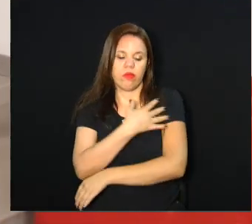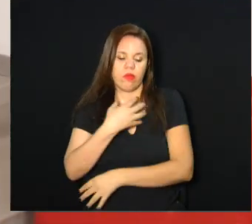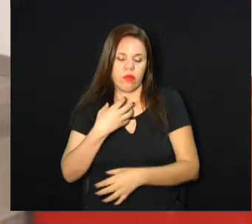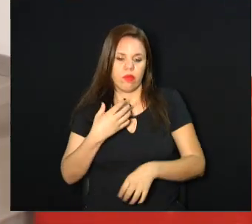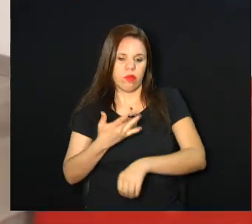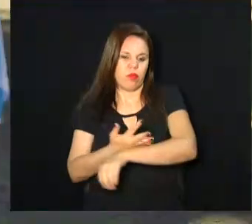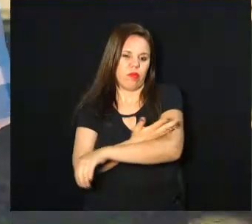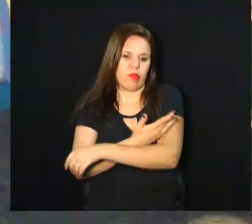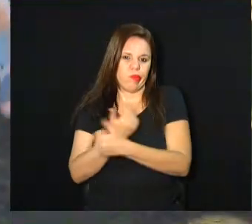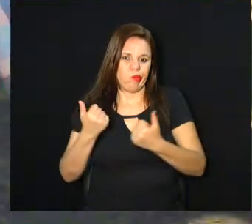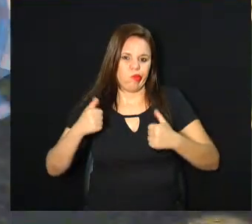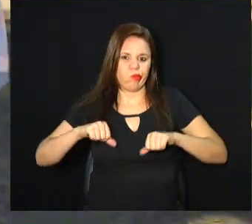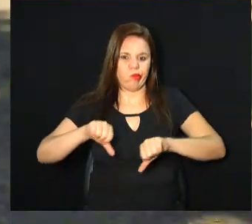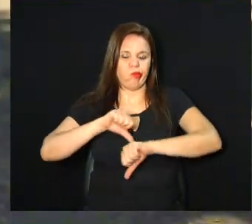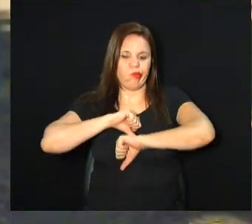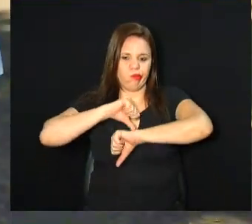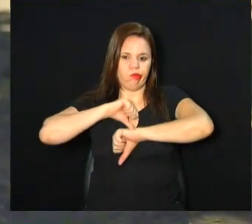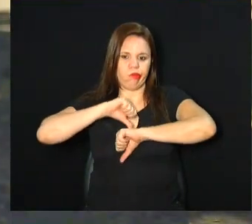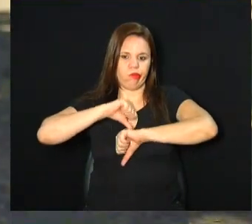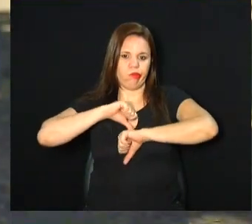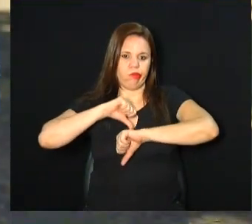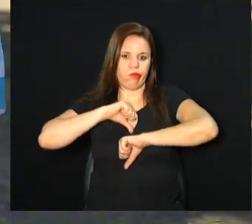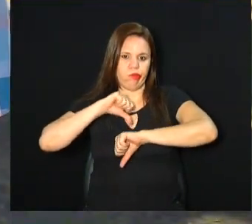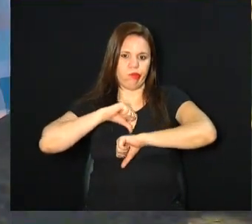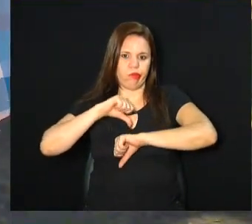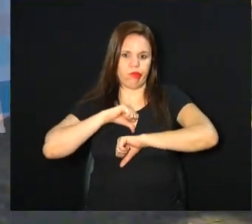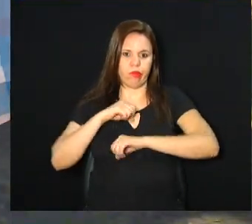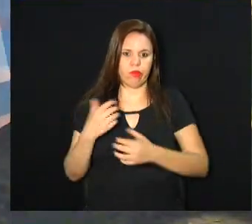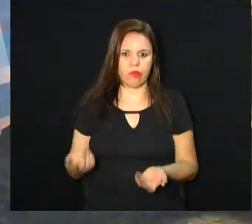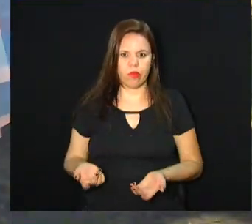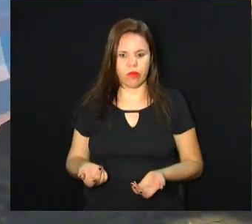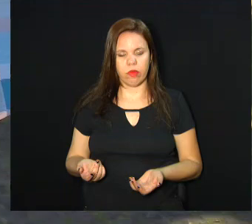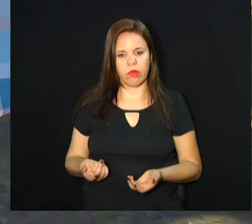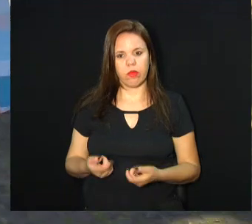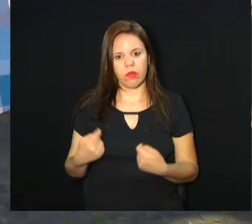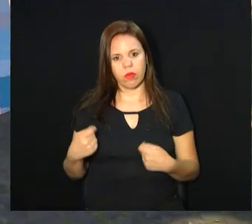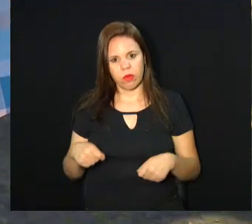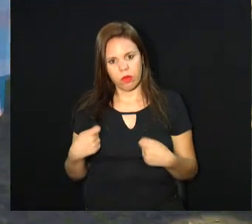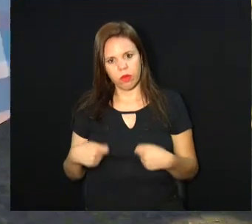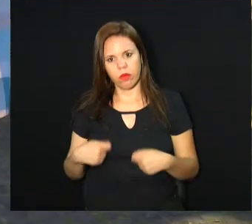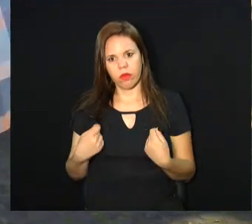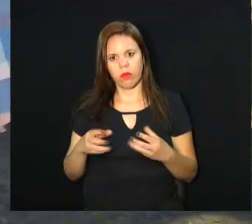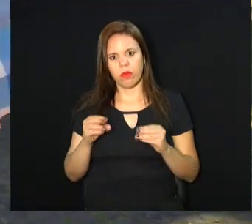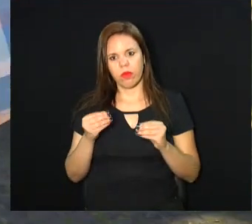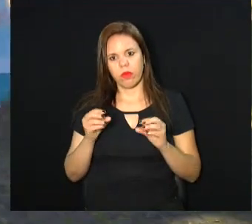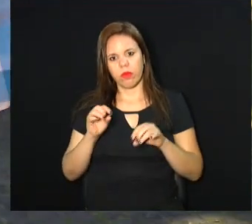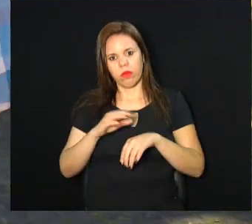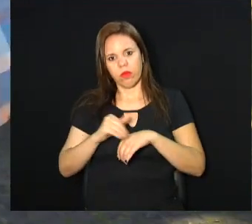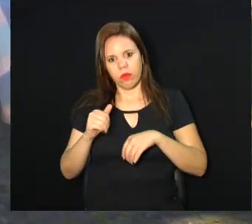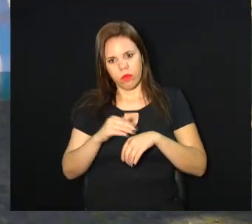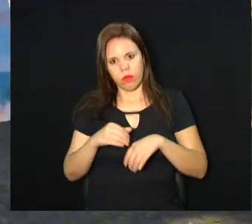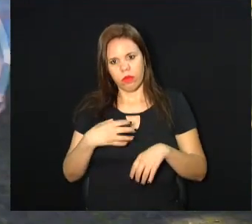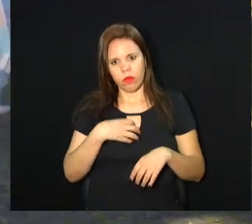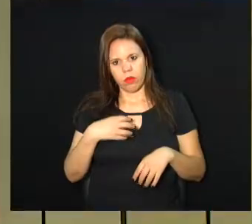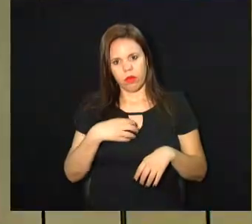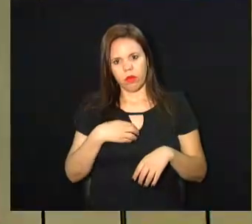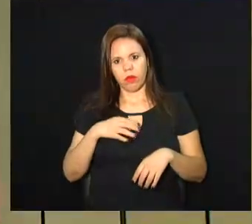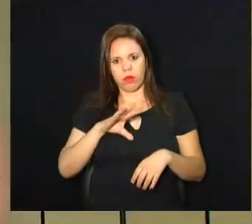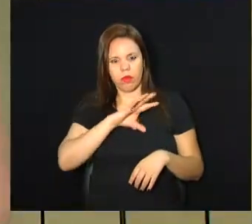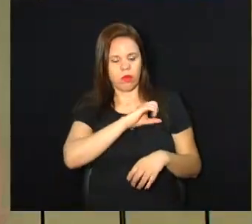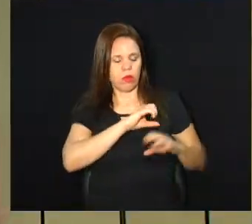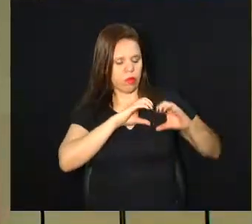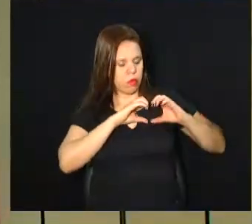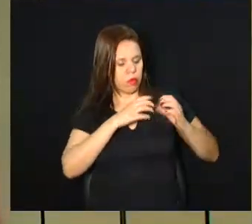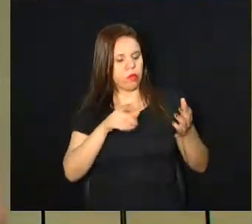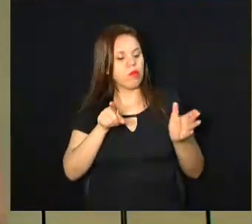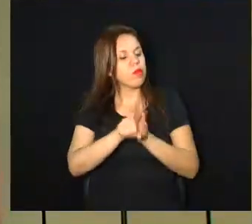lá embaixo, com a autoestima lá embaixo. Então, precisa, com muito carinho, com muito jeito, com muito amor, chegar